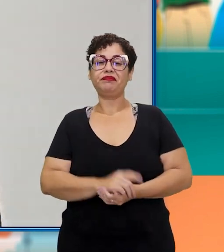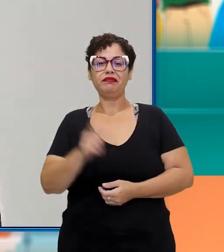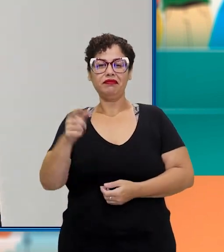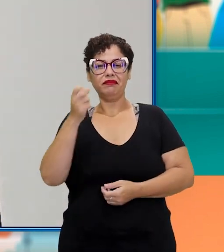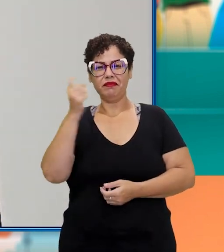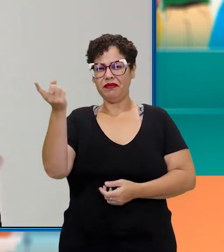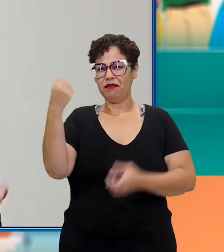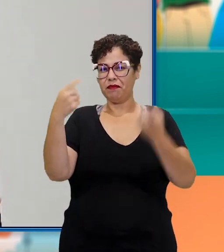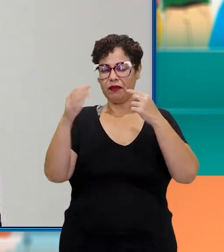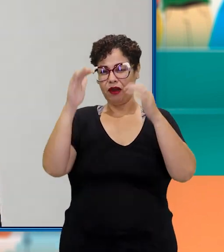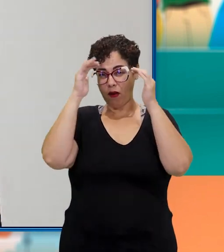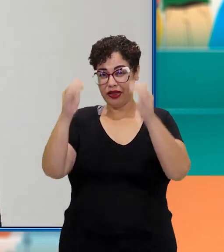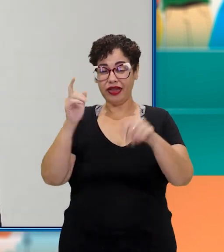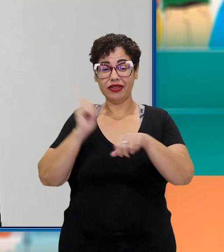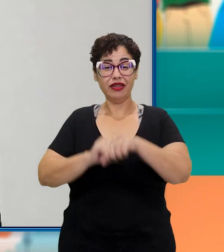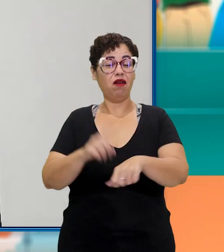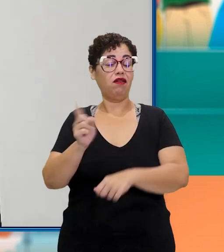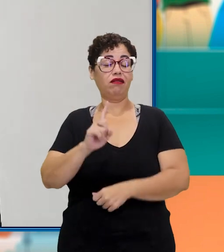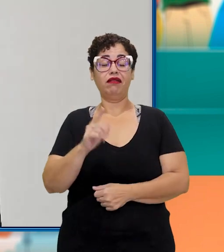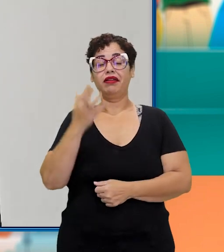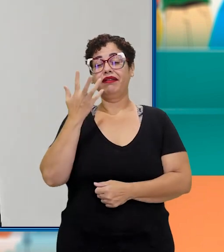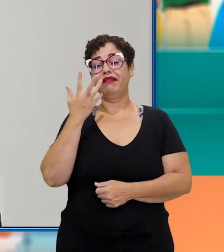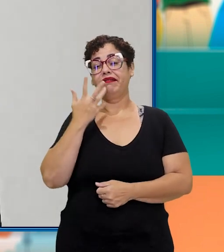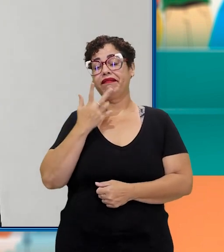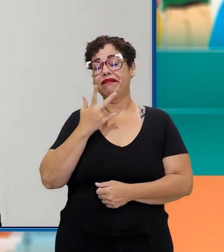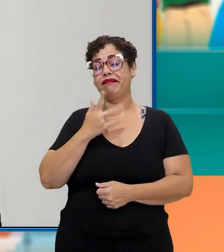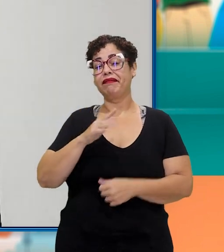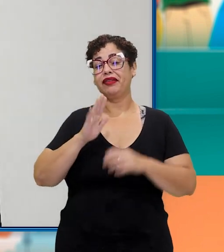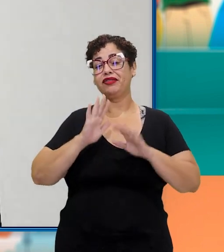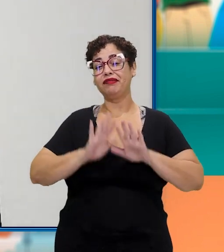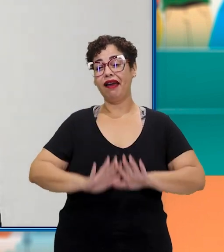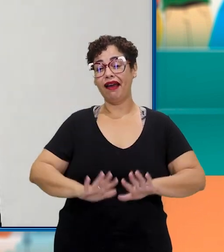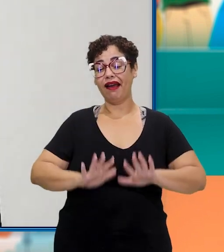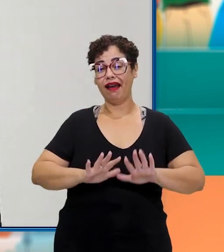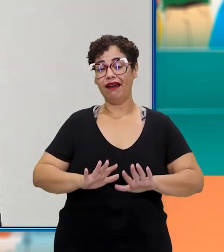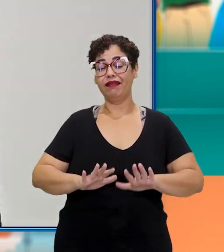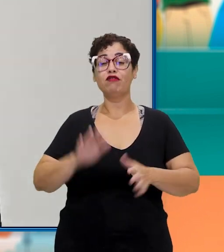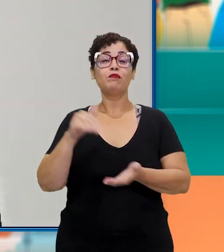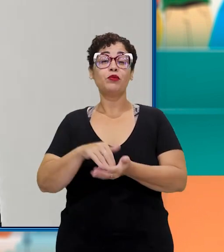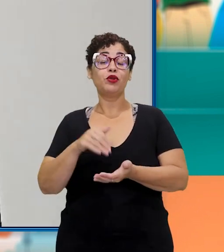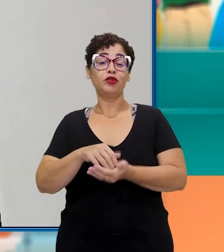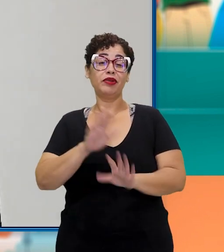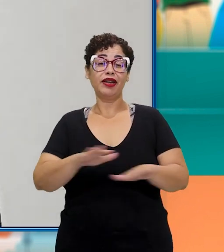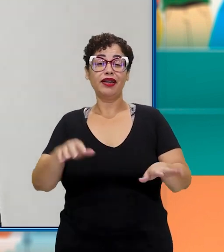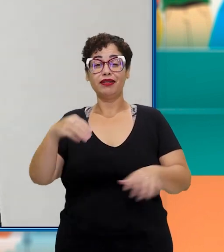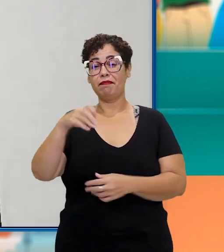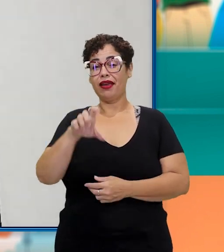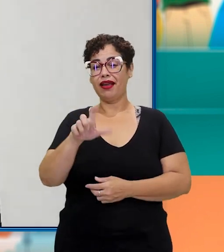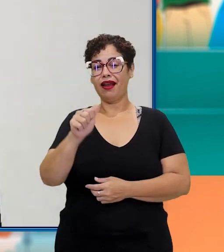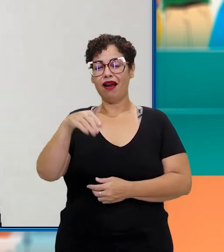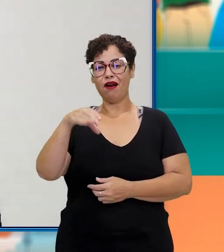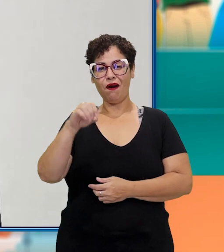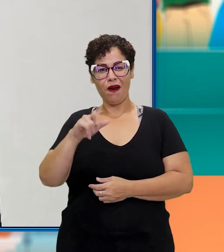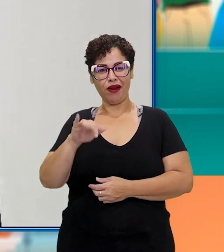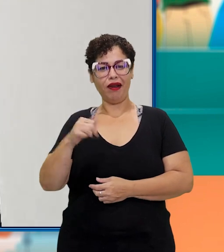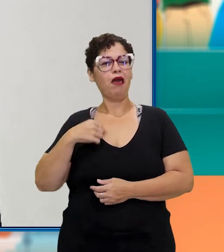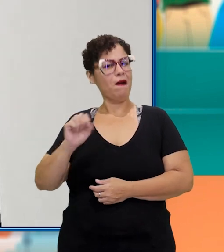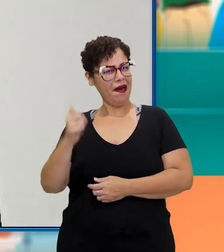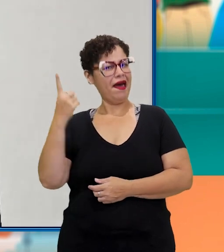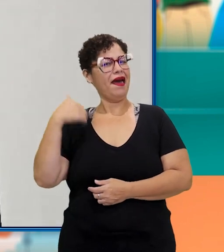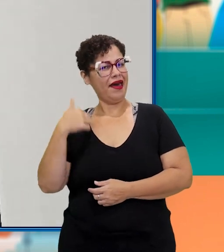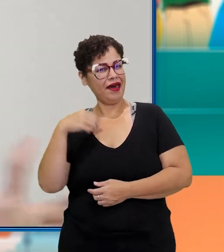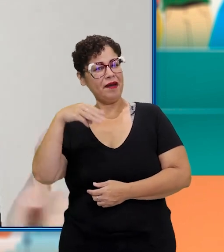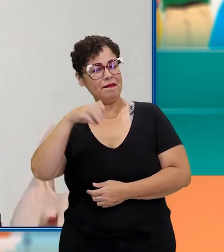não responde a tons de comando rapidamente, ela é mais lenta na ação. E por último, as crianças melancólicas. Eu fui uma